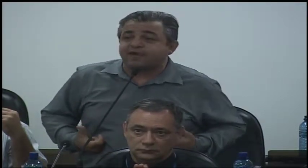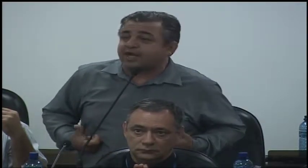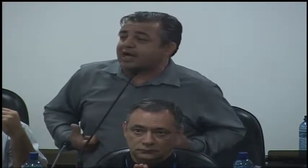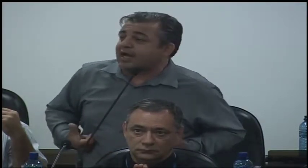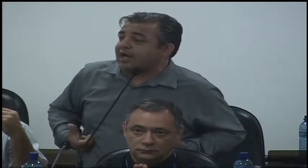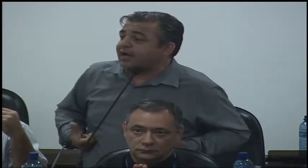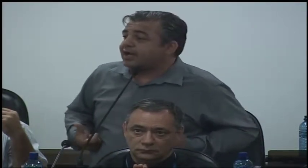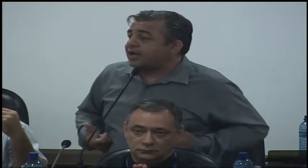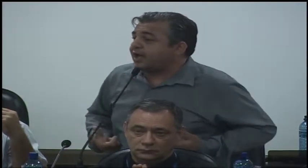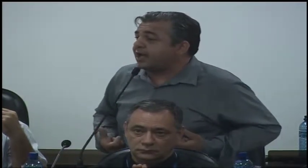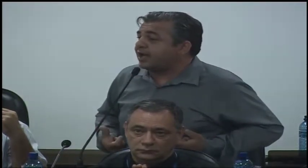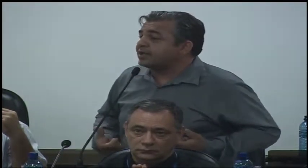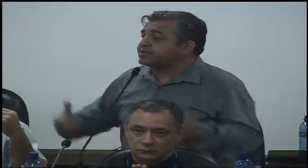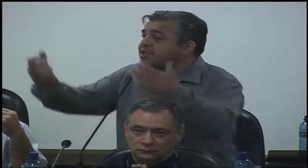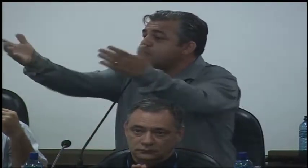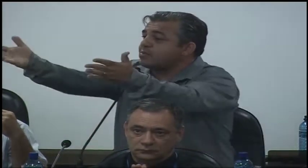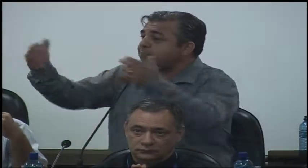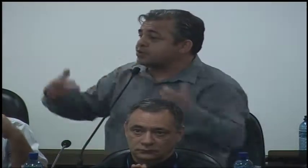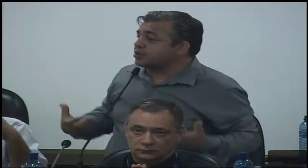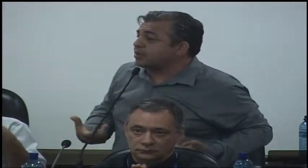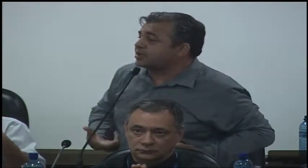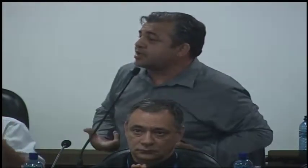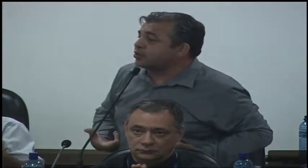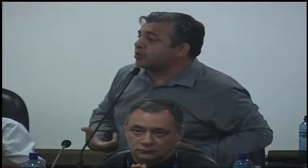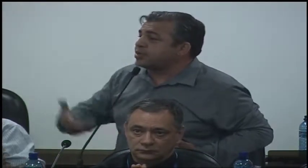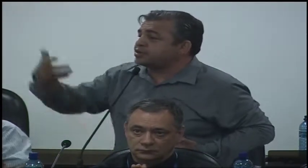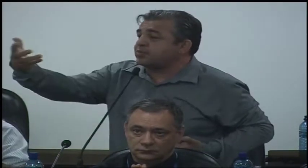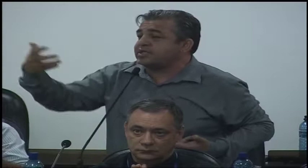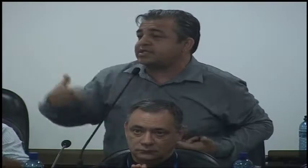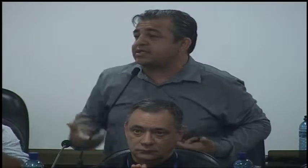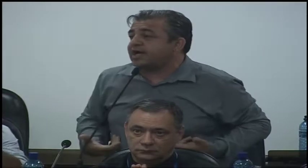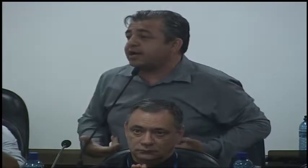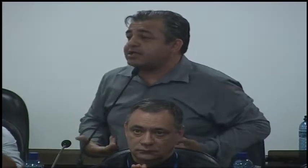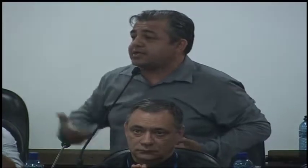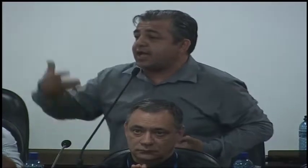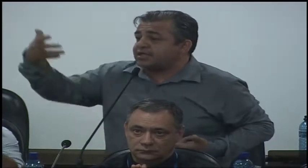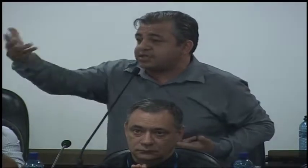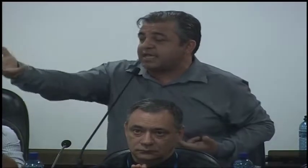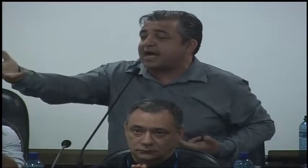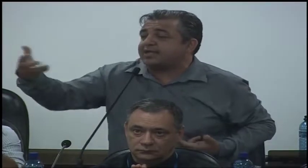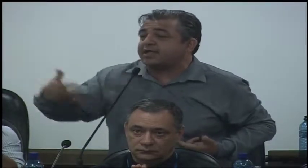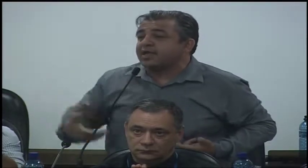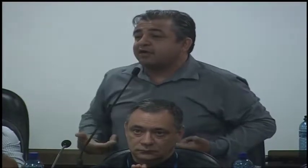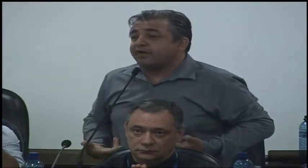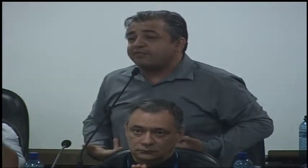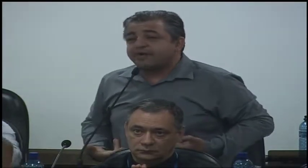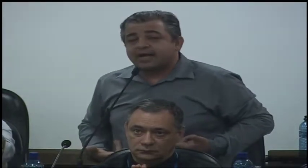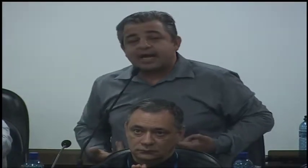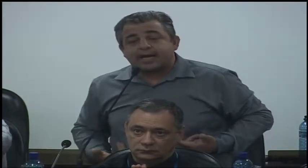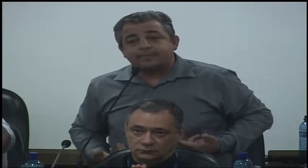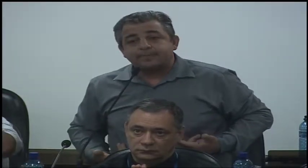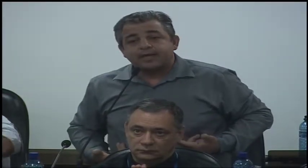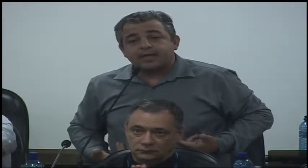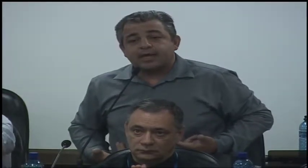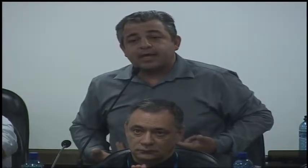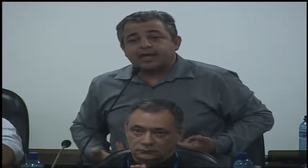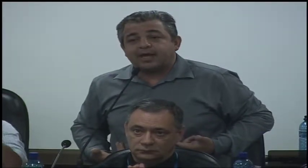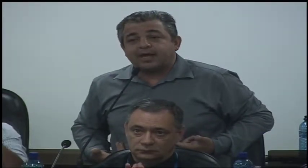vai ficar, se uma pessoa citou isso numa entidade, vai